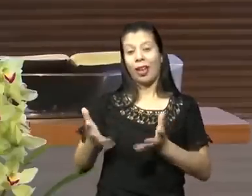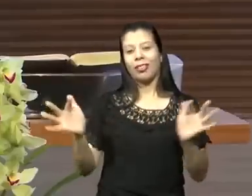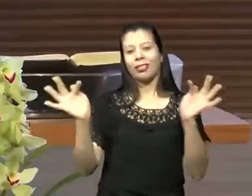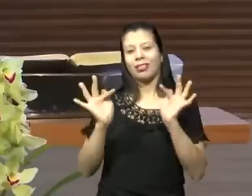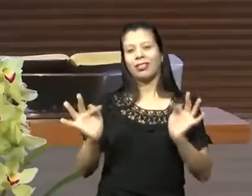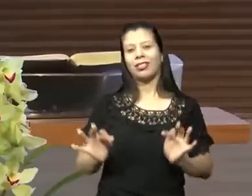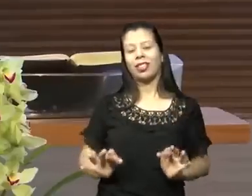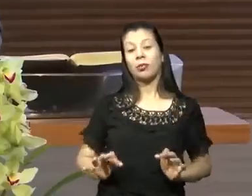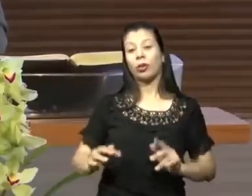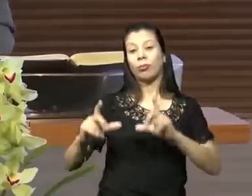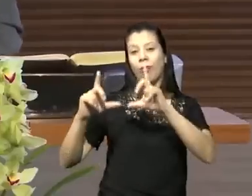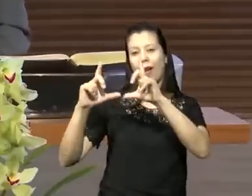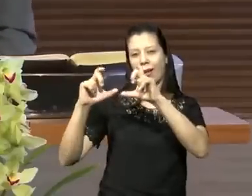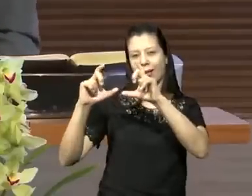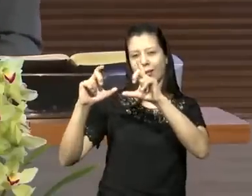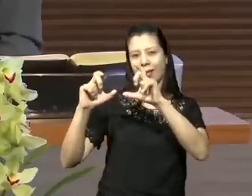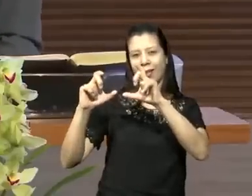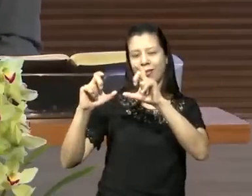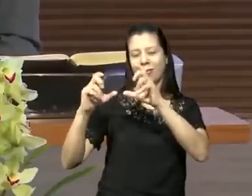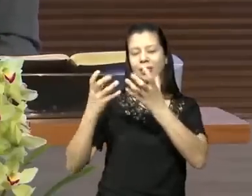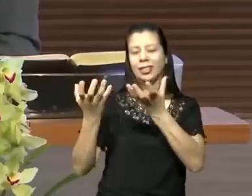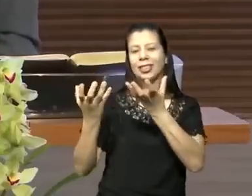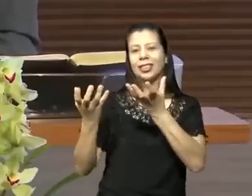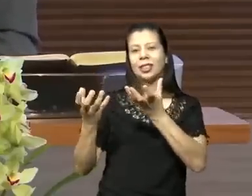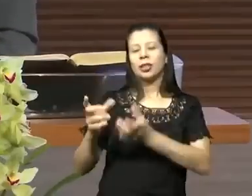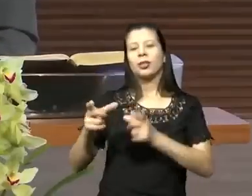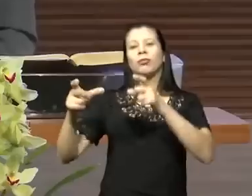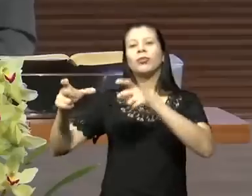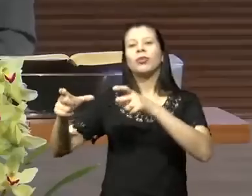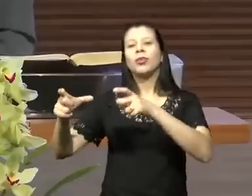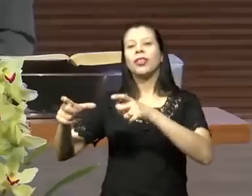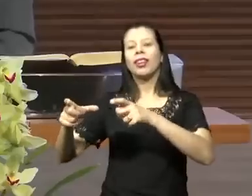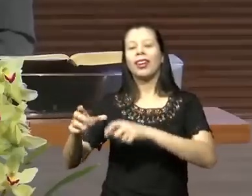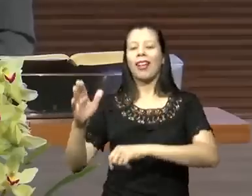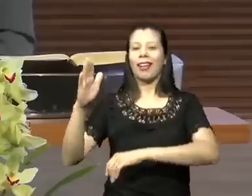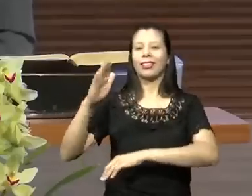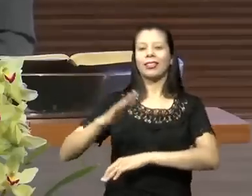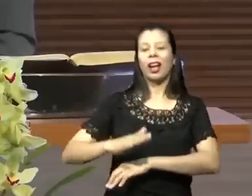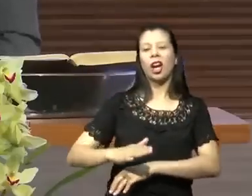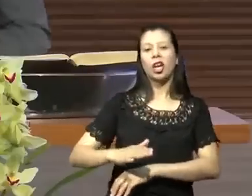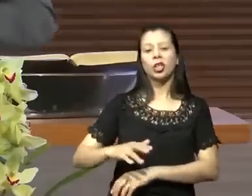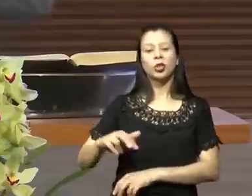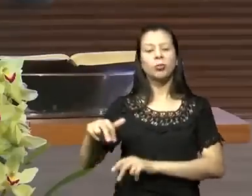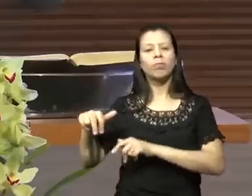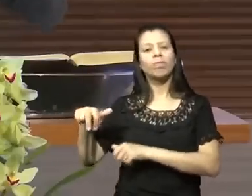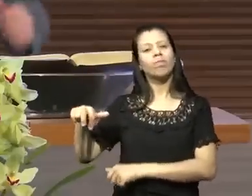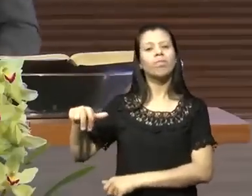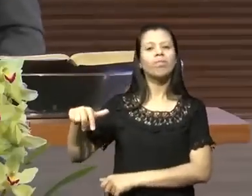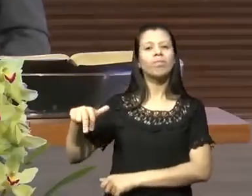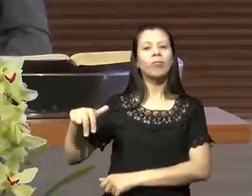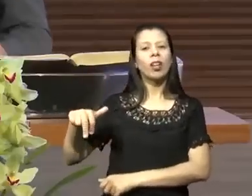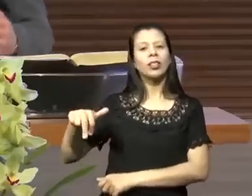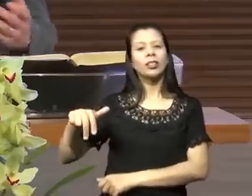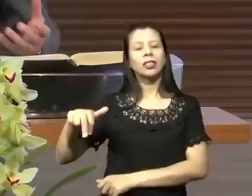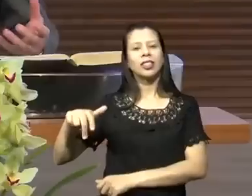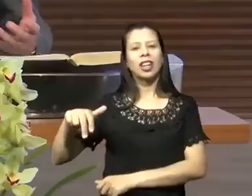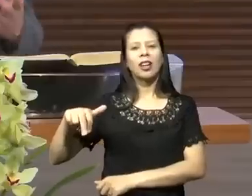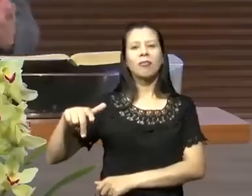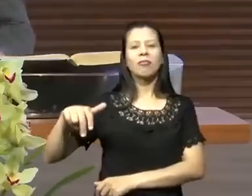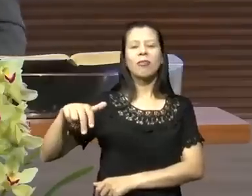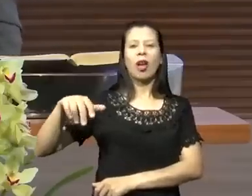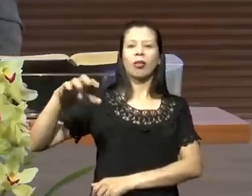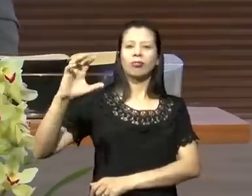e eu estava da cidade cesaretti Felipe e à tarde caminhando assim próximo do mar um gramado muito lindo estava uma